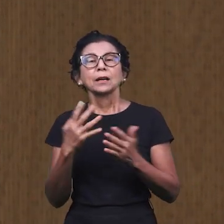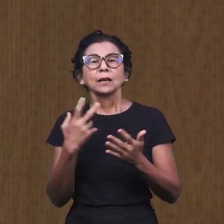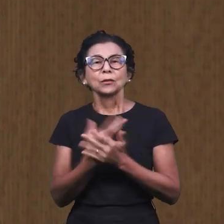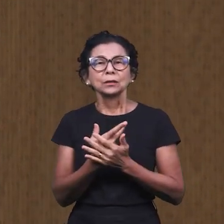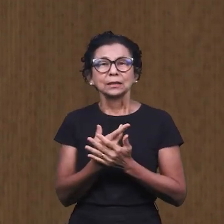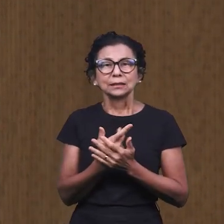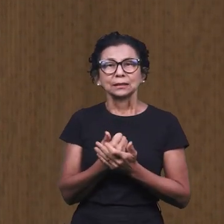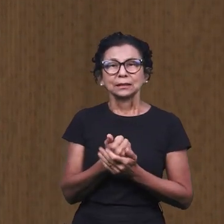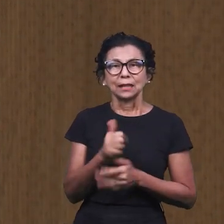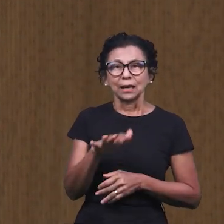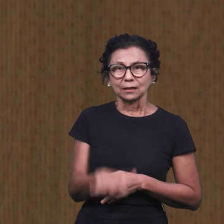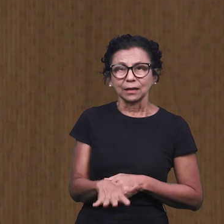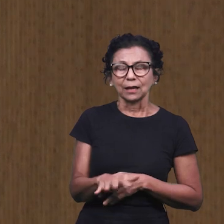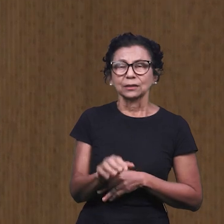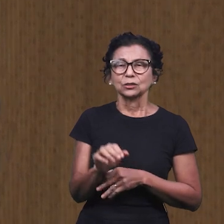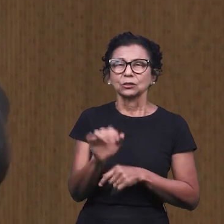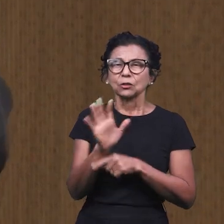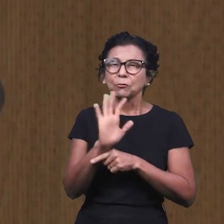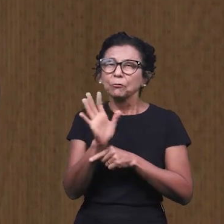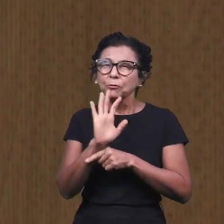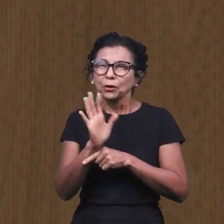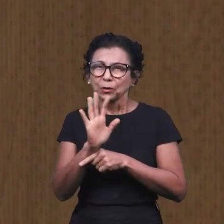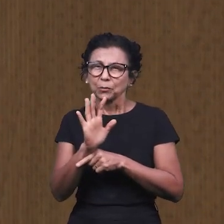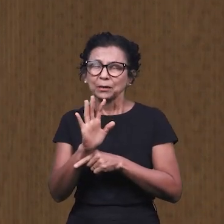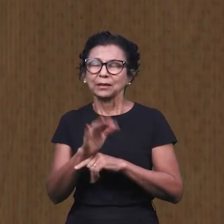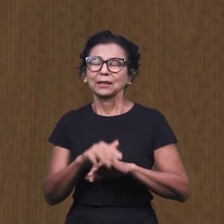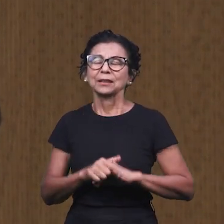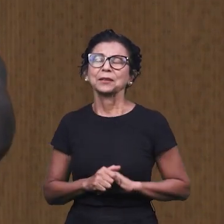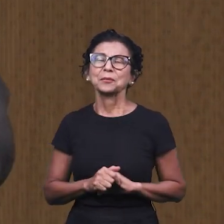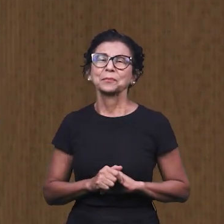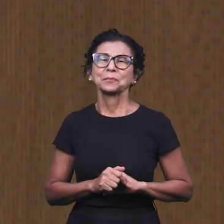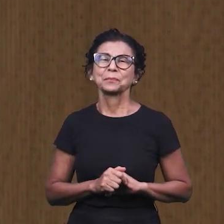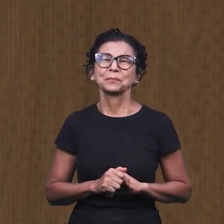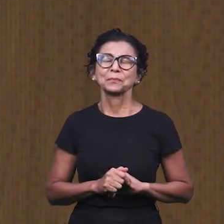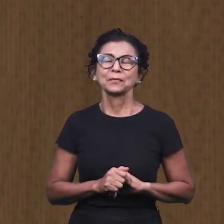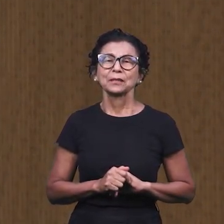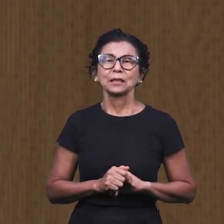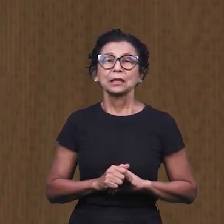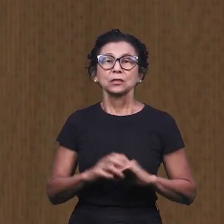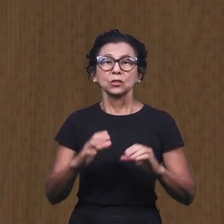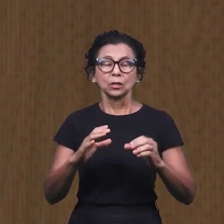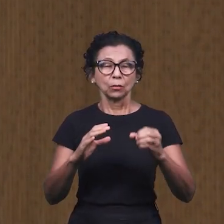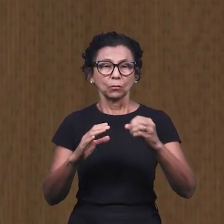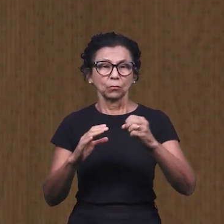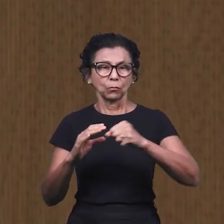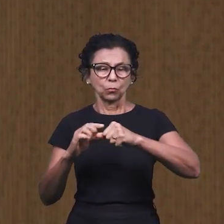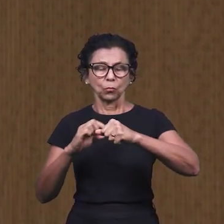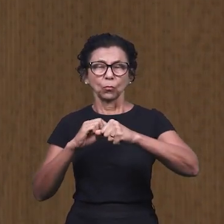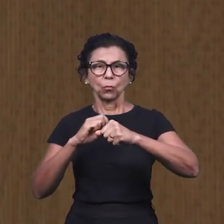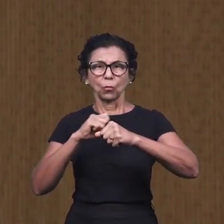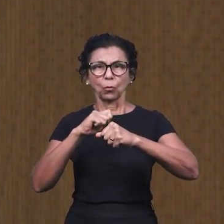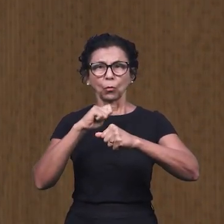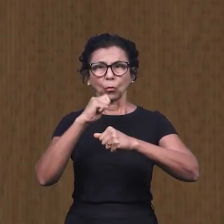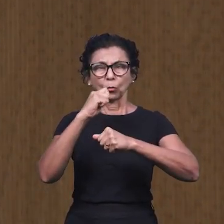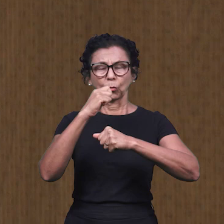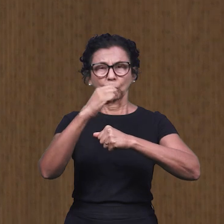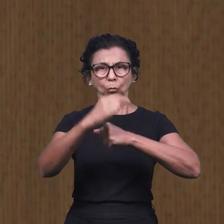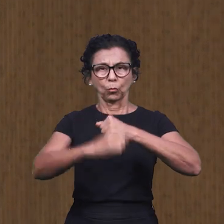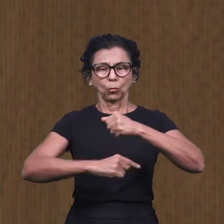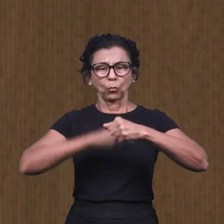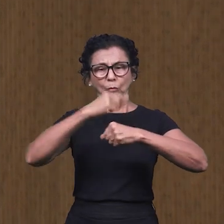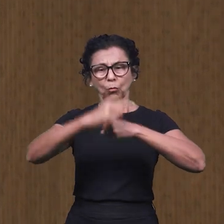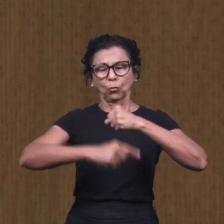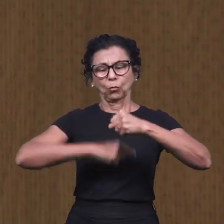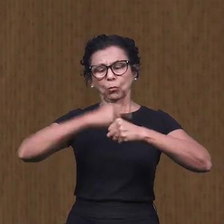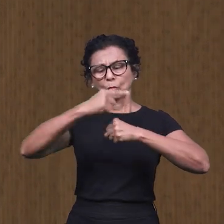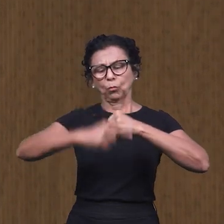que vai levar, que horas vão sair, quem vai em tal câmera, e operacionar ali o